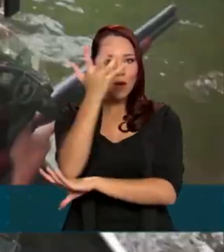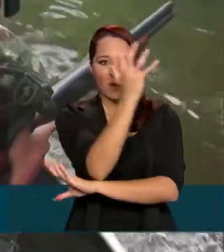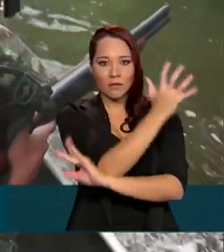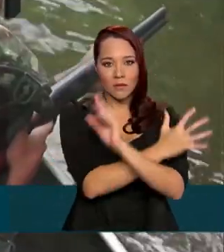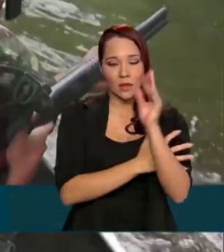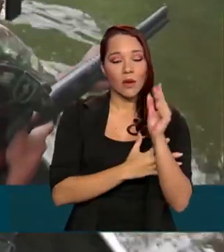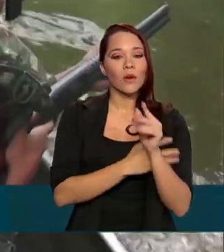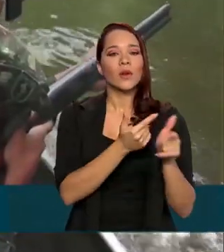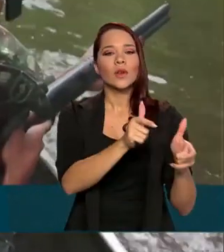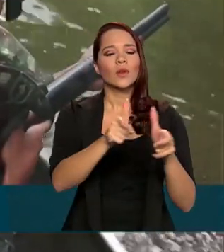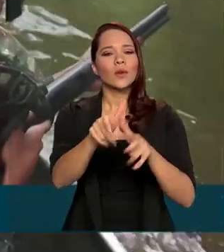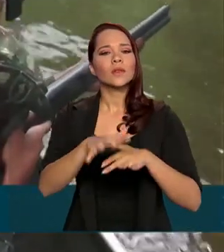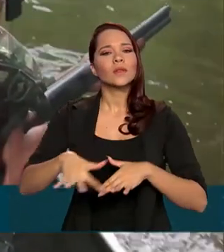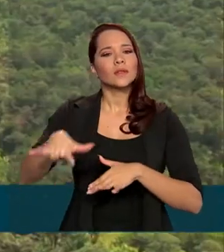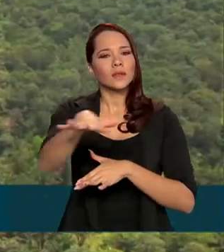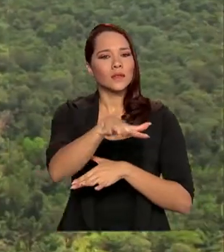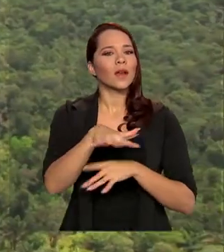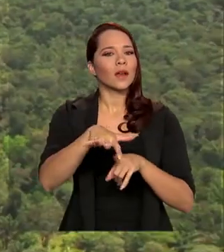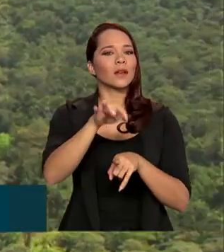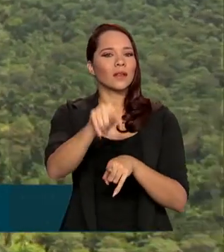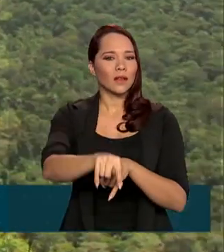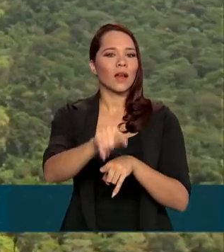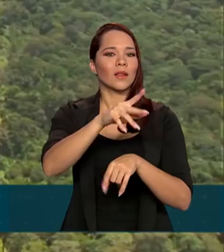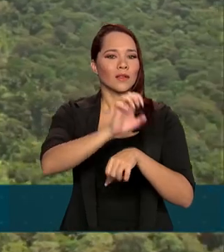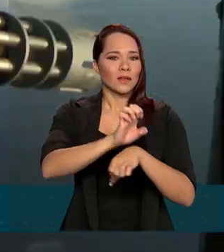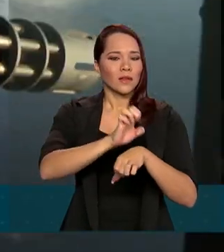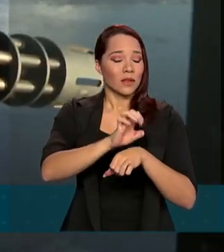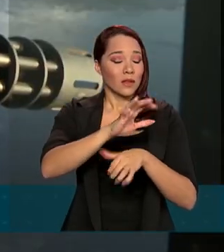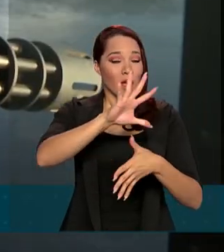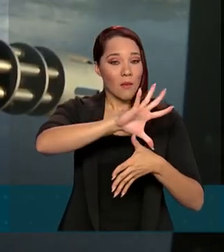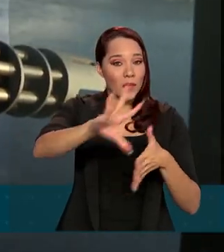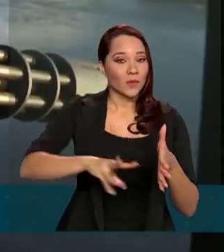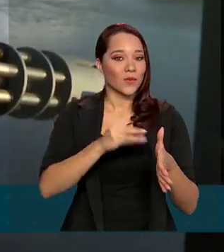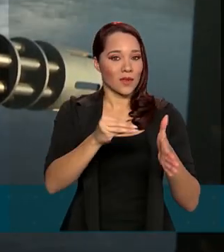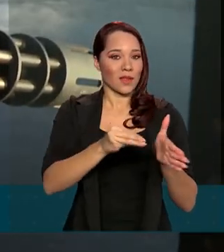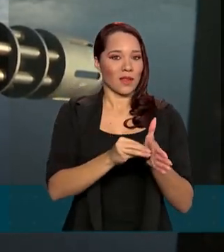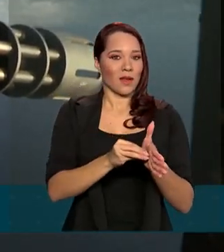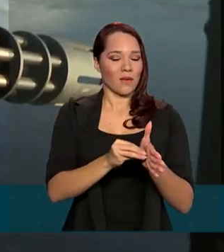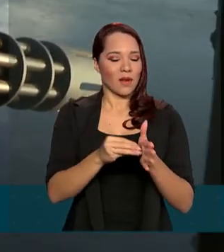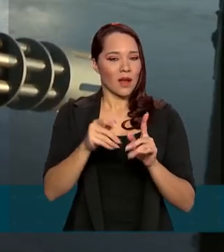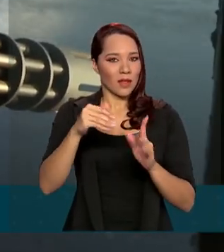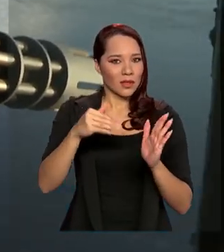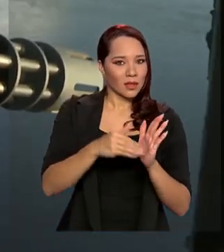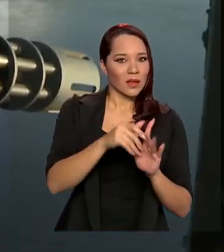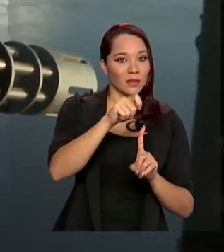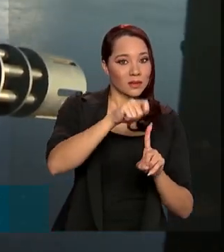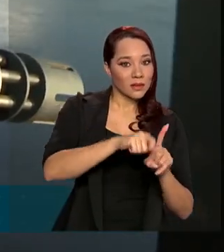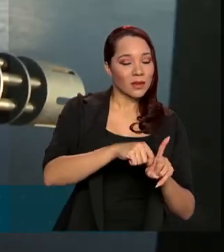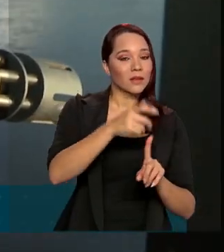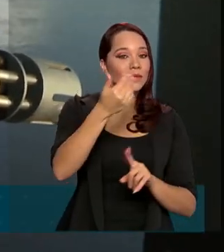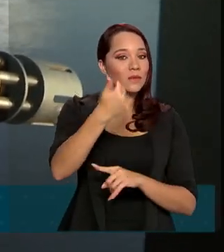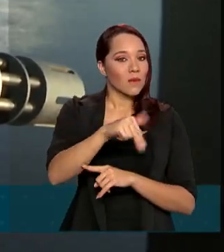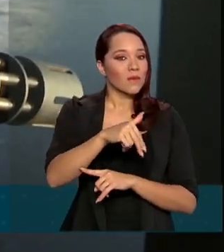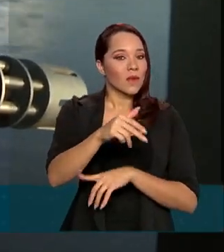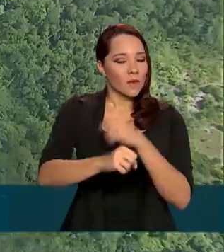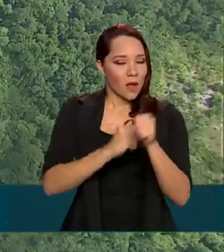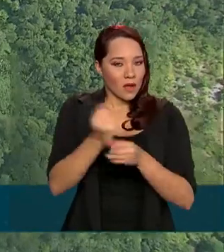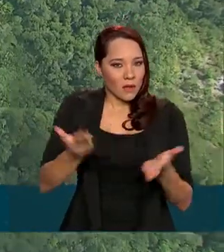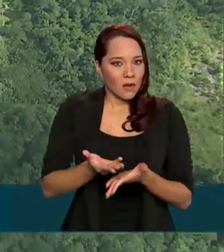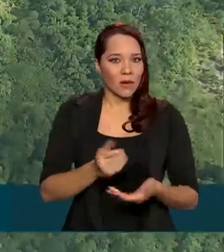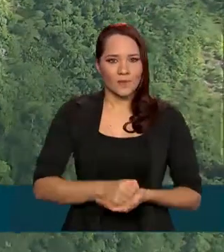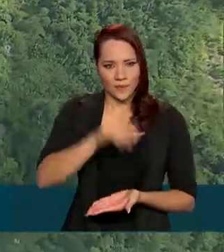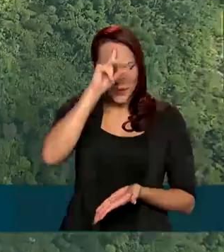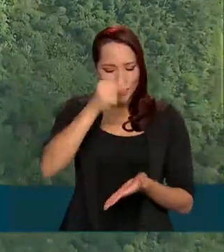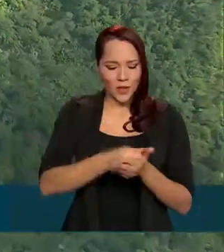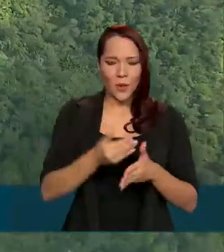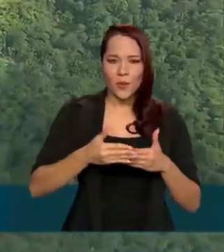e em outras áreas federais nos estados da Amazônia Legal, até 6 de novembro deste ano. Com a decisão, fica